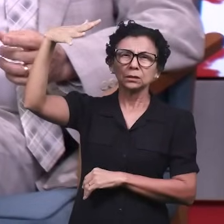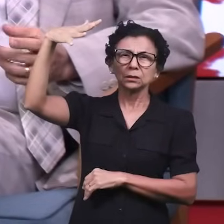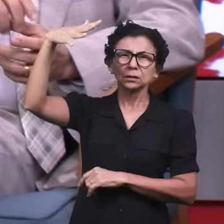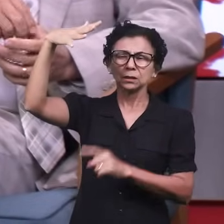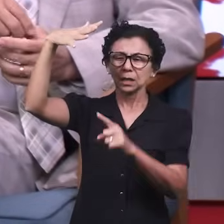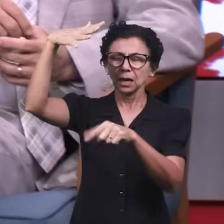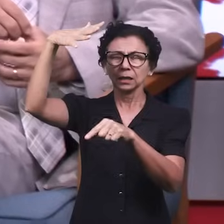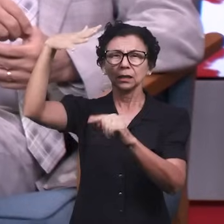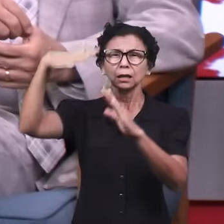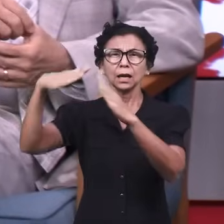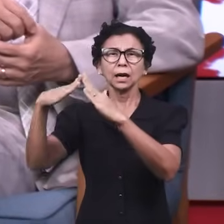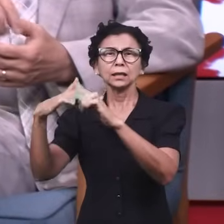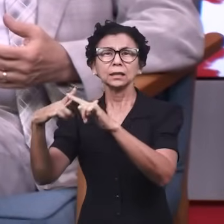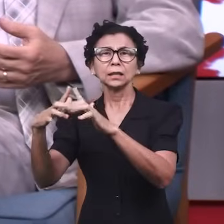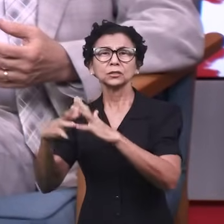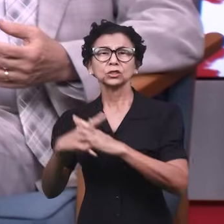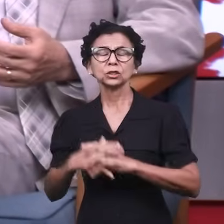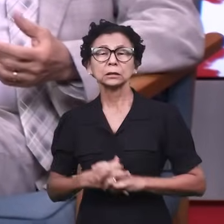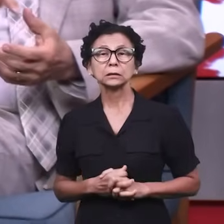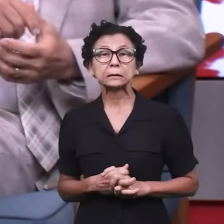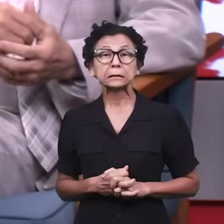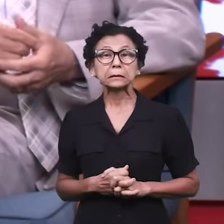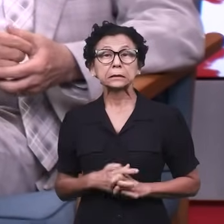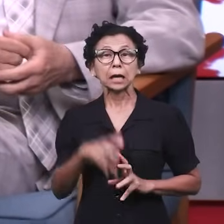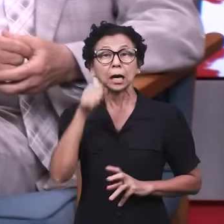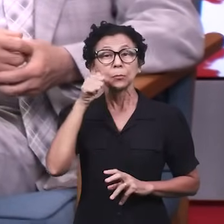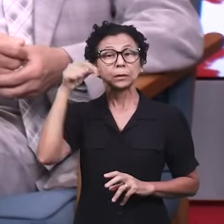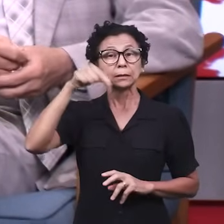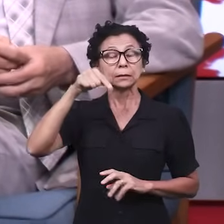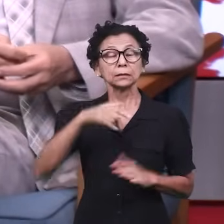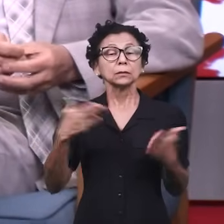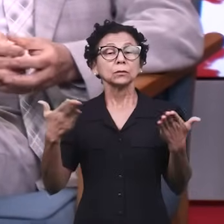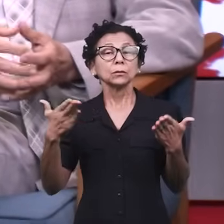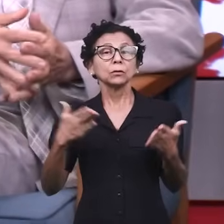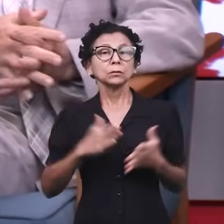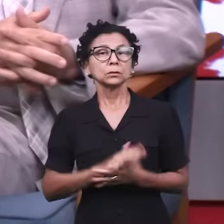ao poste aqui da igreja. Essa mulher vai estar aqui no templo hoje.